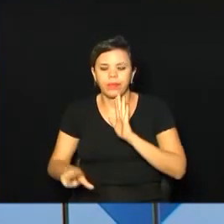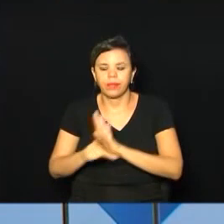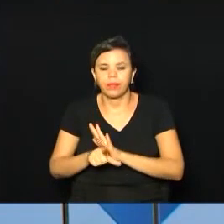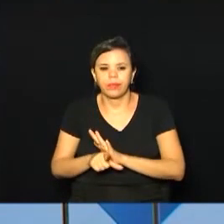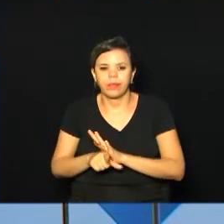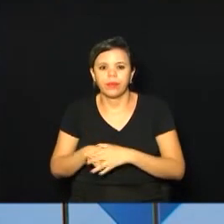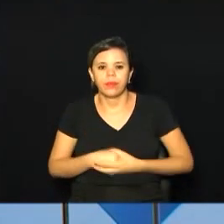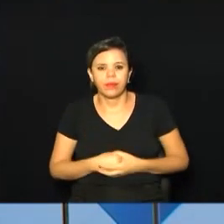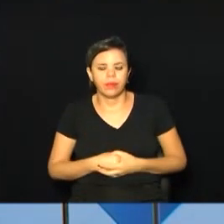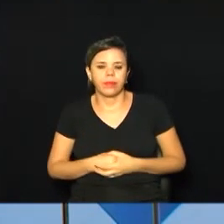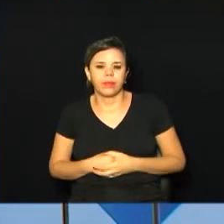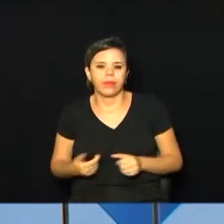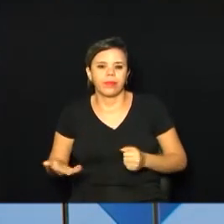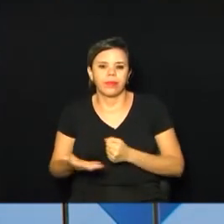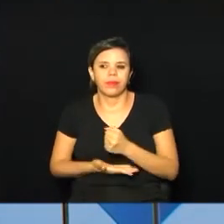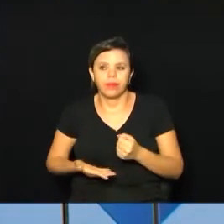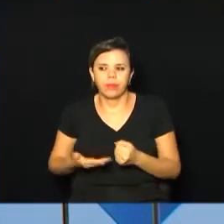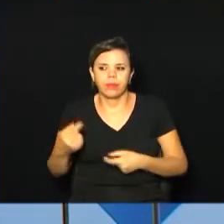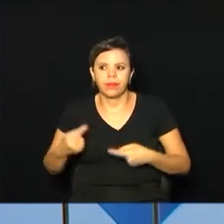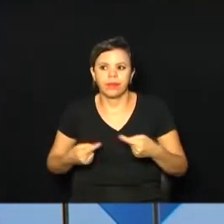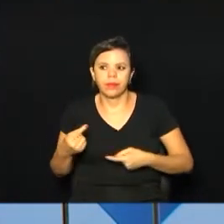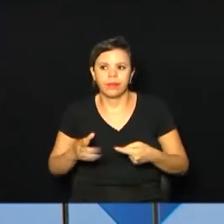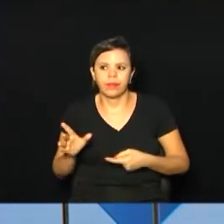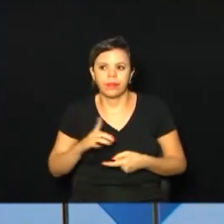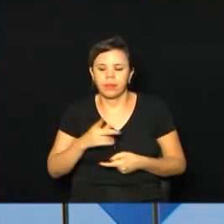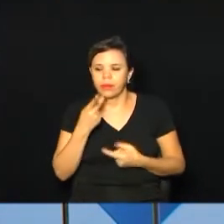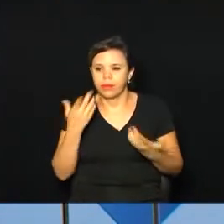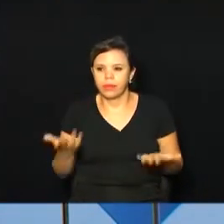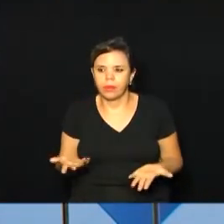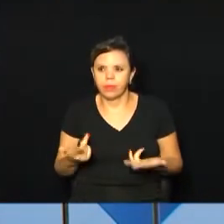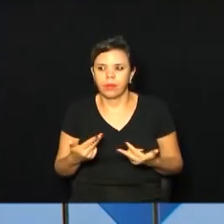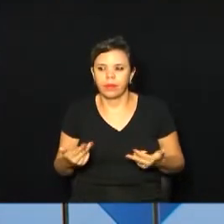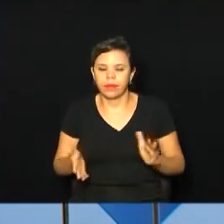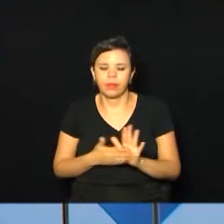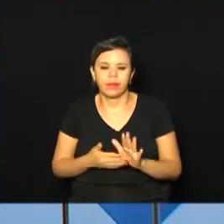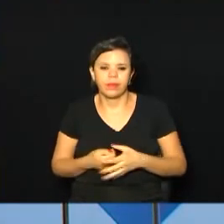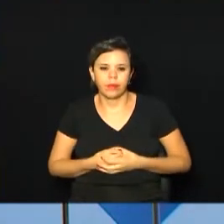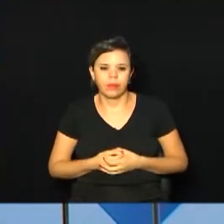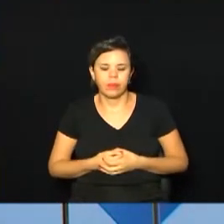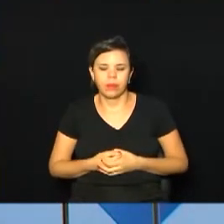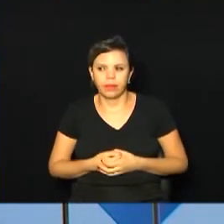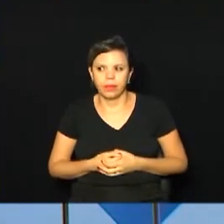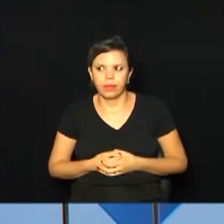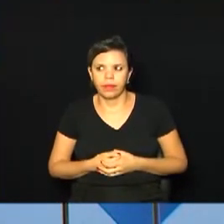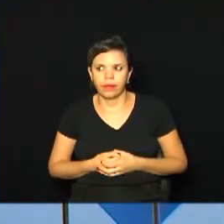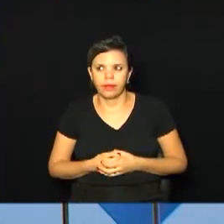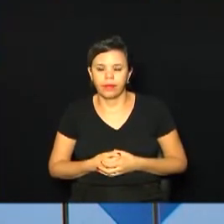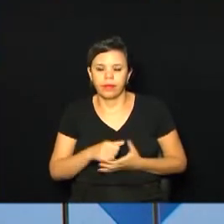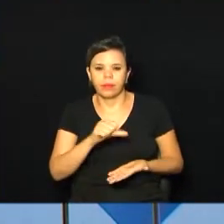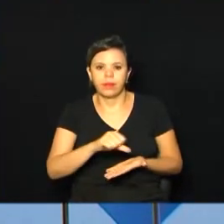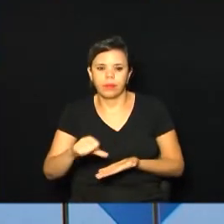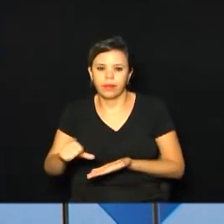uma indicação, com base naquilo que foi discutido. A gente já até falou aqui de algumas proposições relacionadas a regiões.